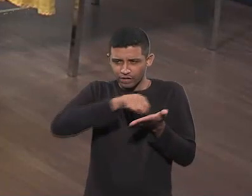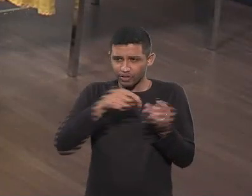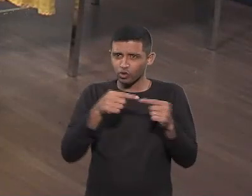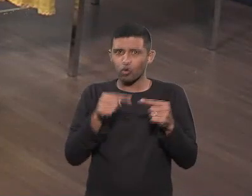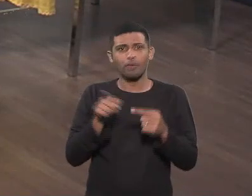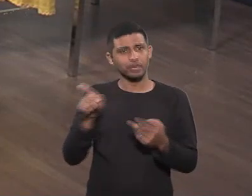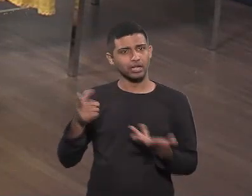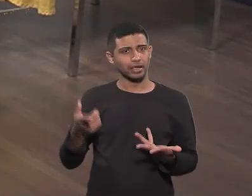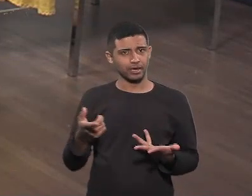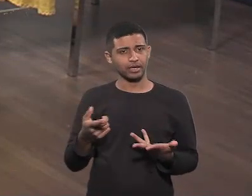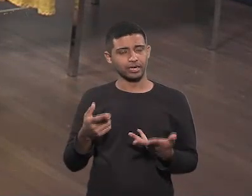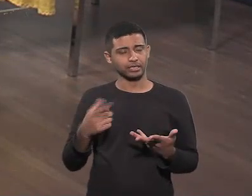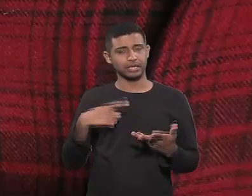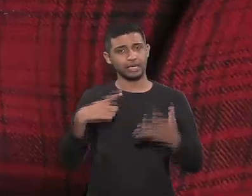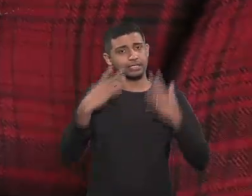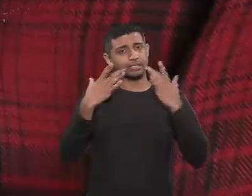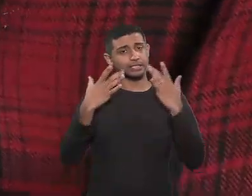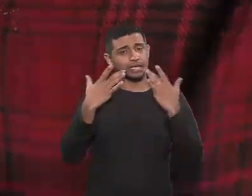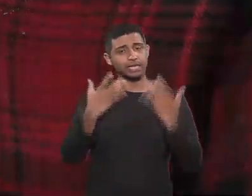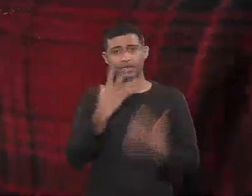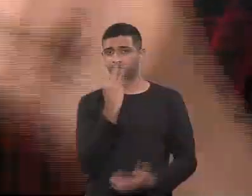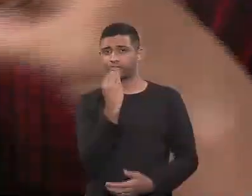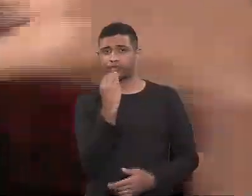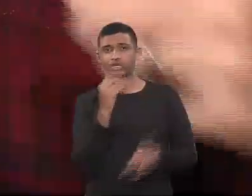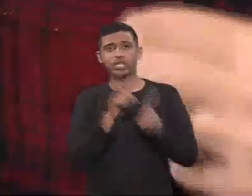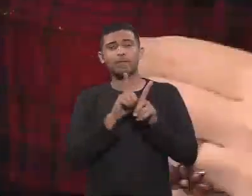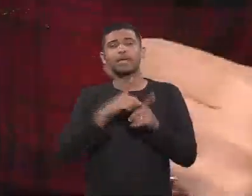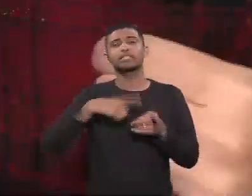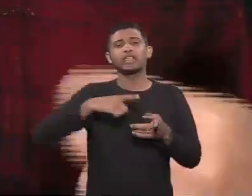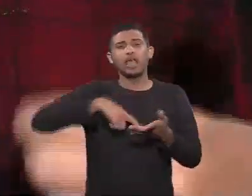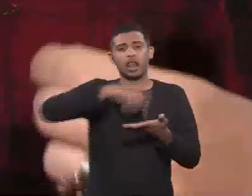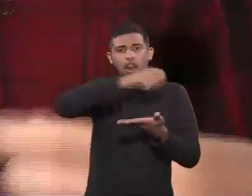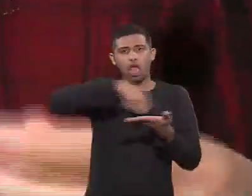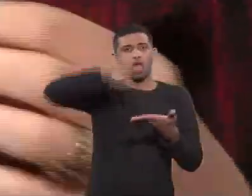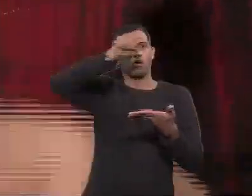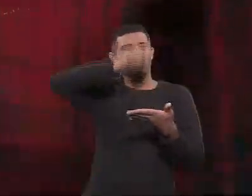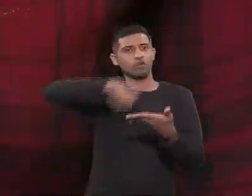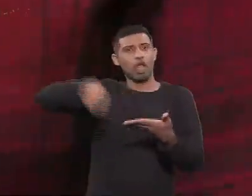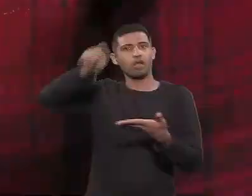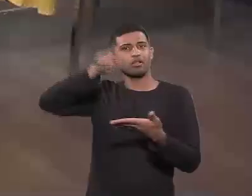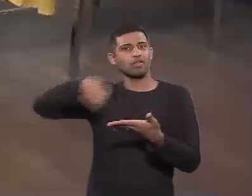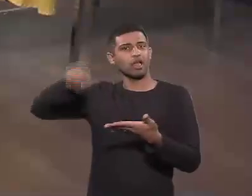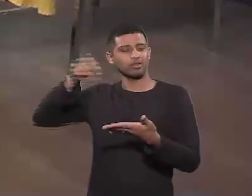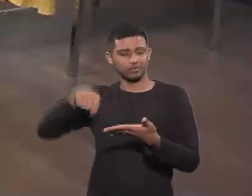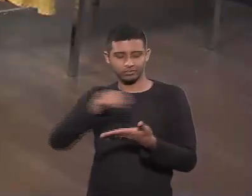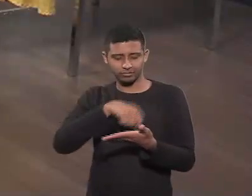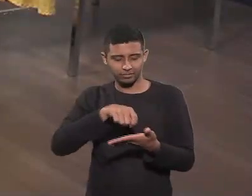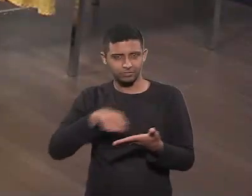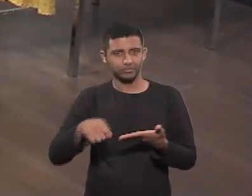carinha. Uma cena. Sim, e tem a letra cursiva. Sim, legal.